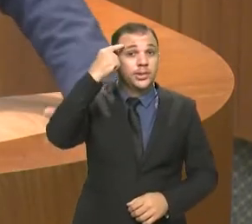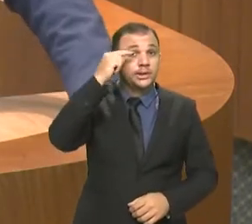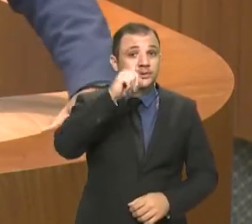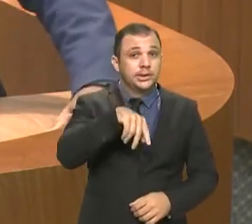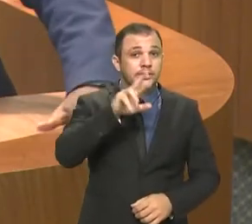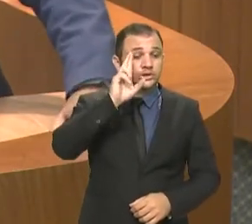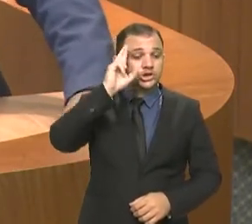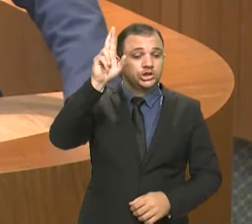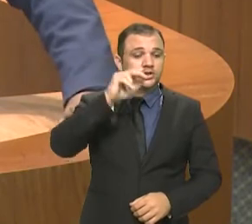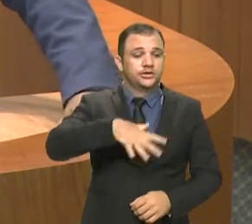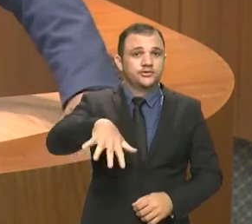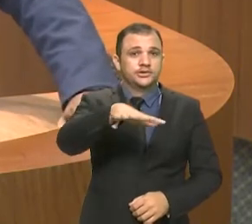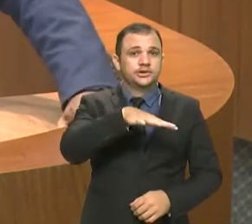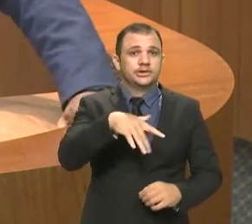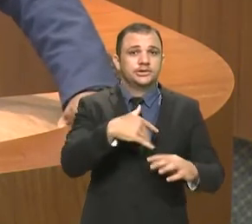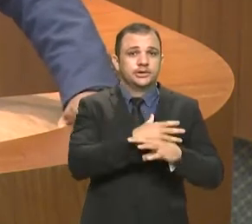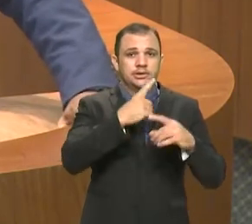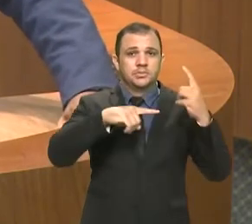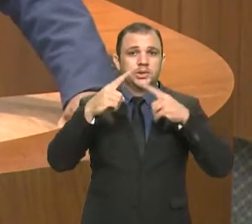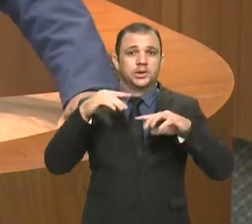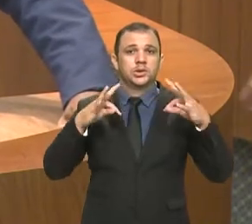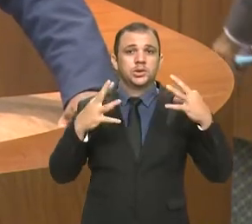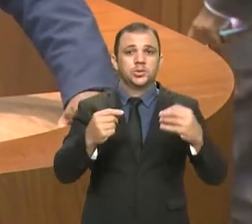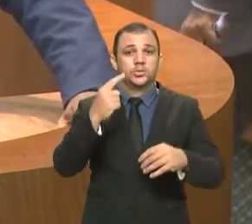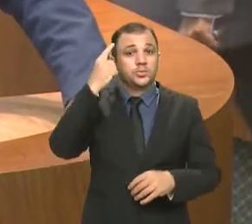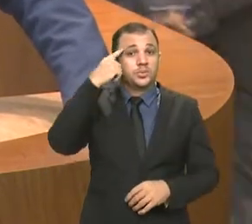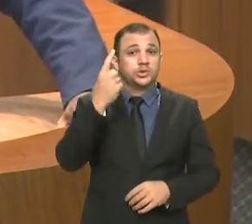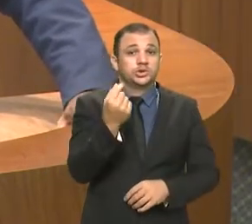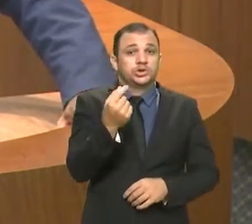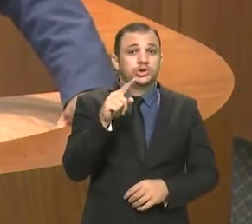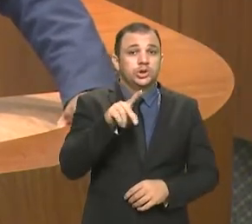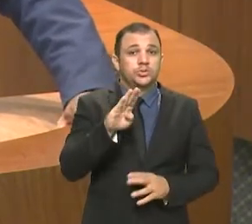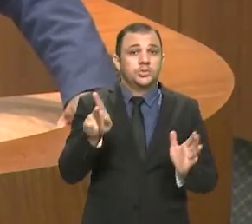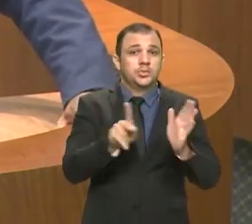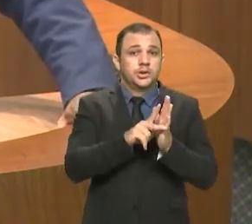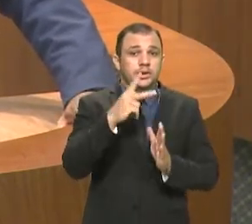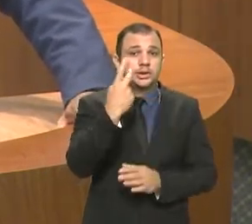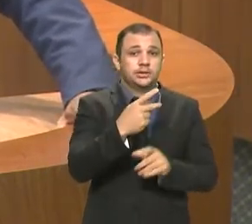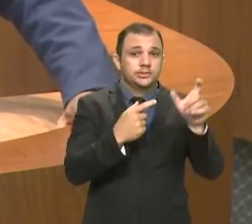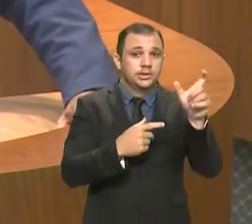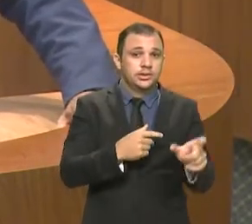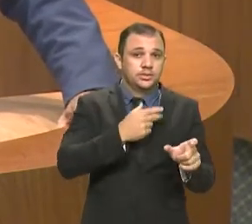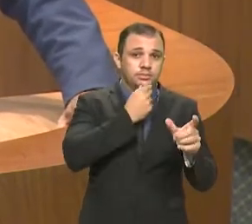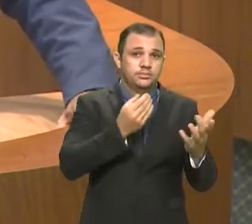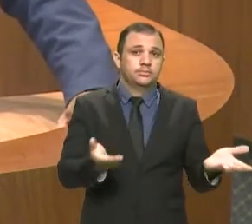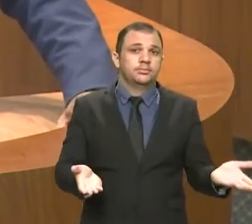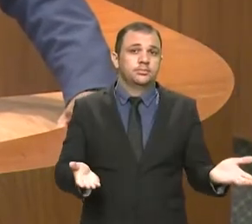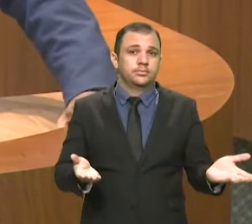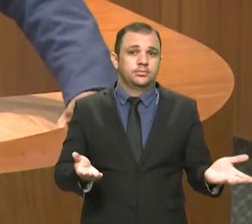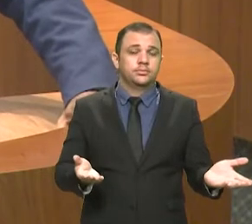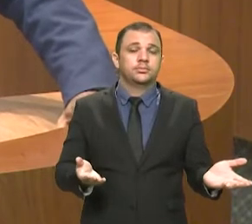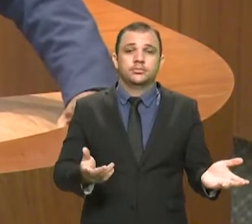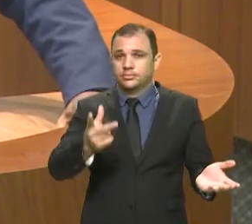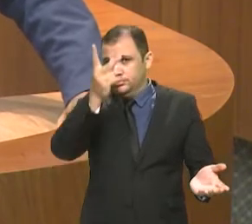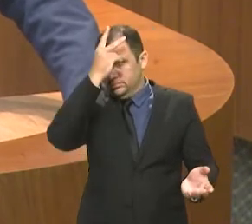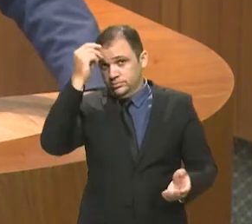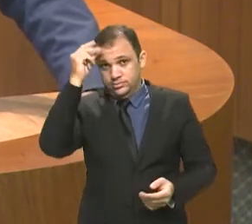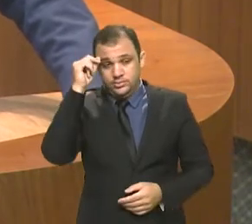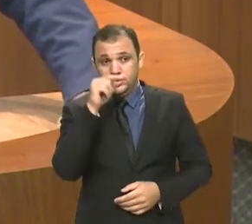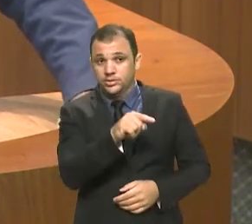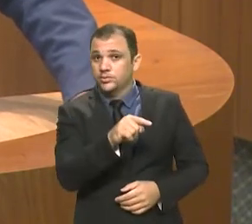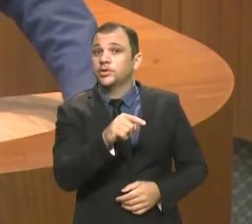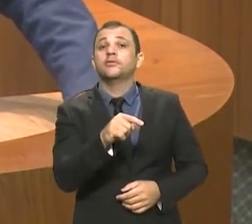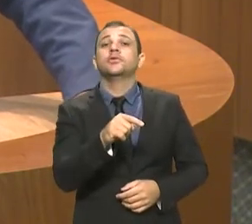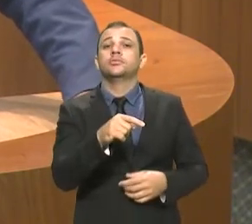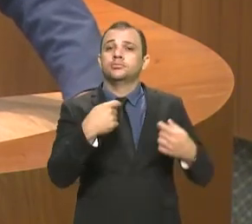dinheiro público. Prefeito da cidade de Lagoa do Mato, trate de respeitar a cidade de Lagoa do Mato. Se aí não tinha deputado, agora